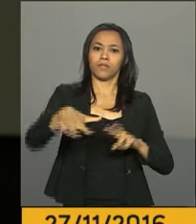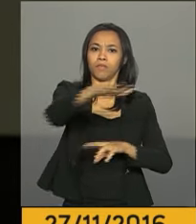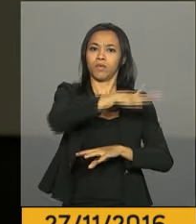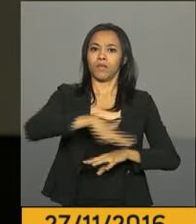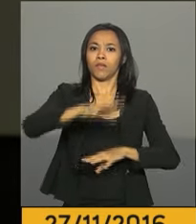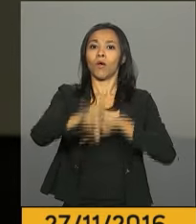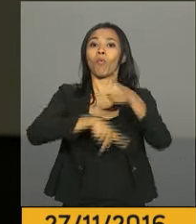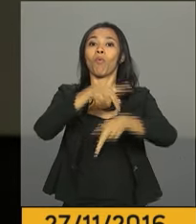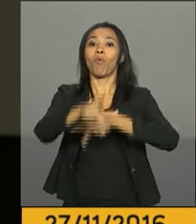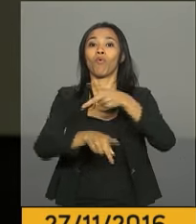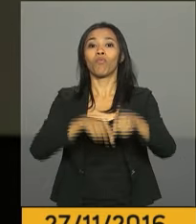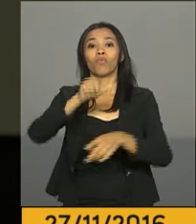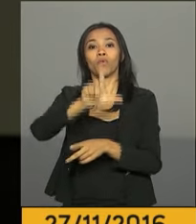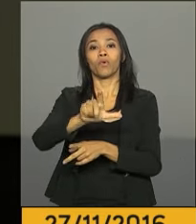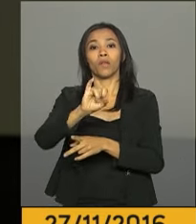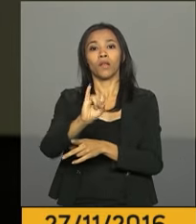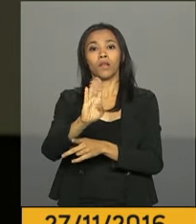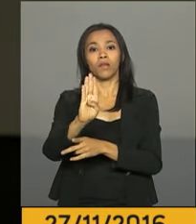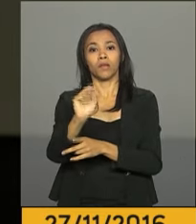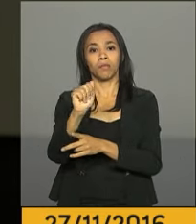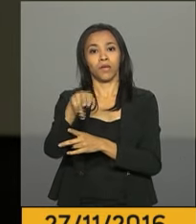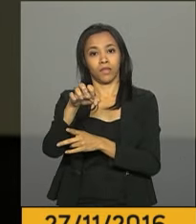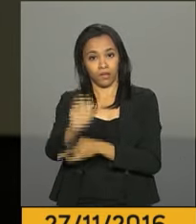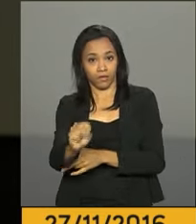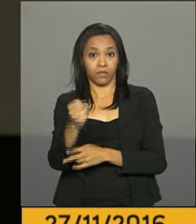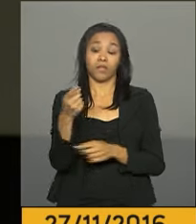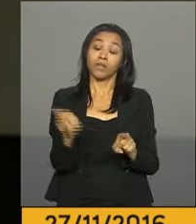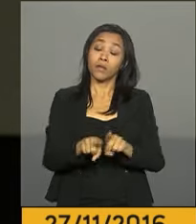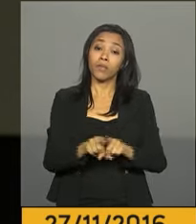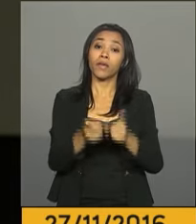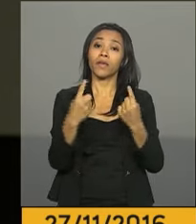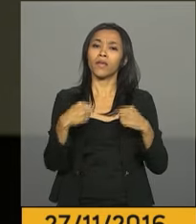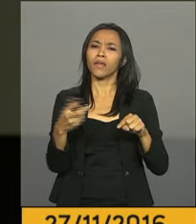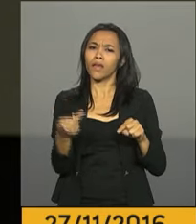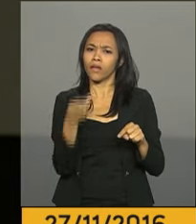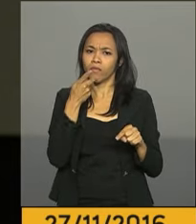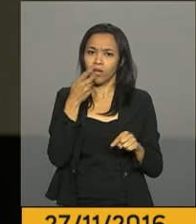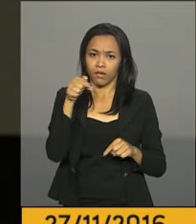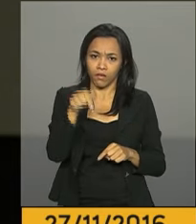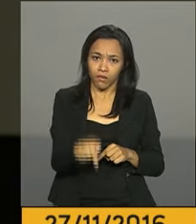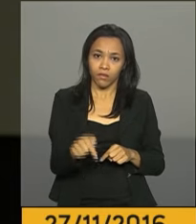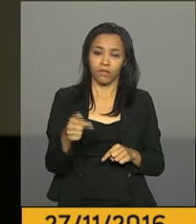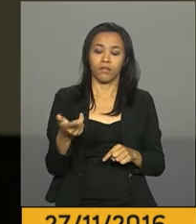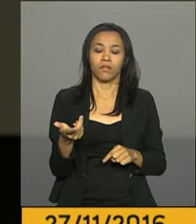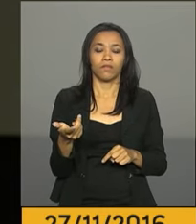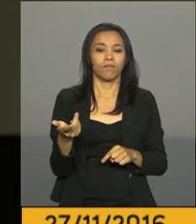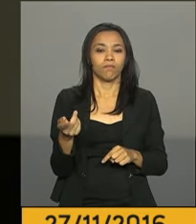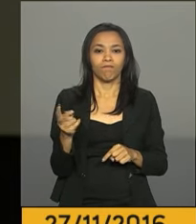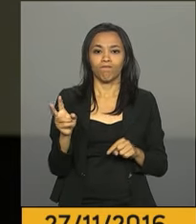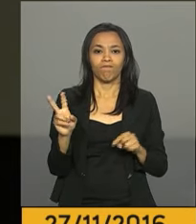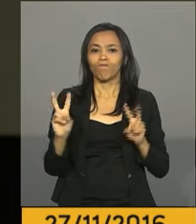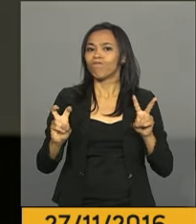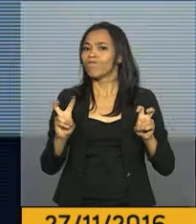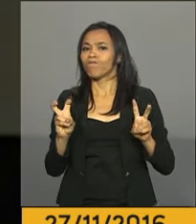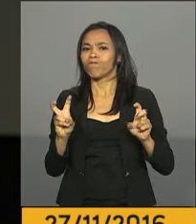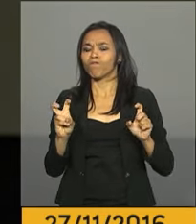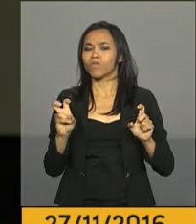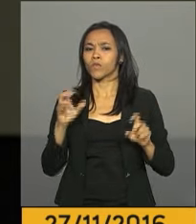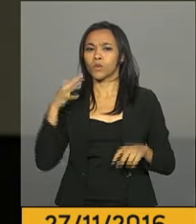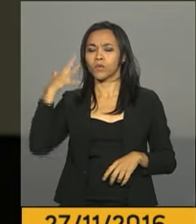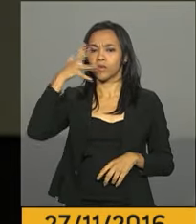libanês. Quero também fazer um registro em relação ao